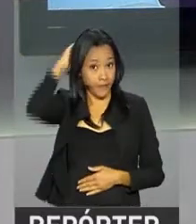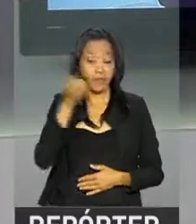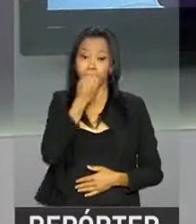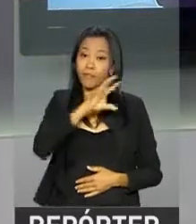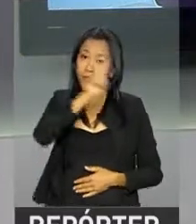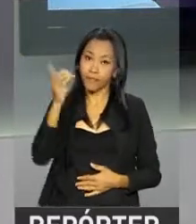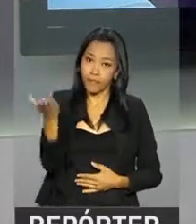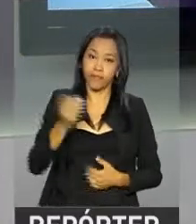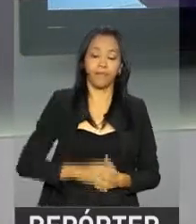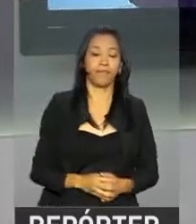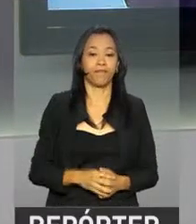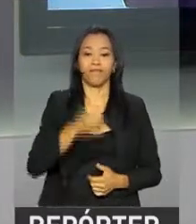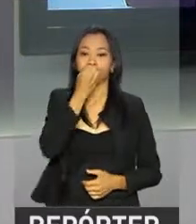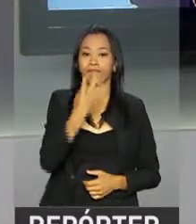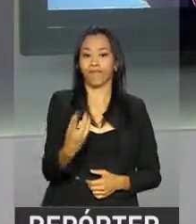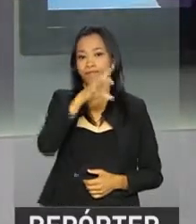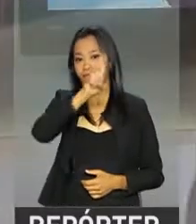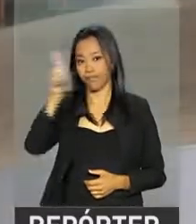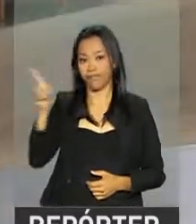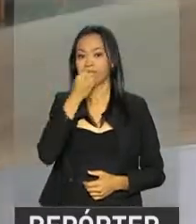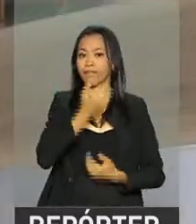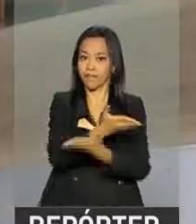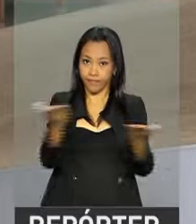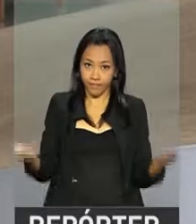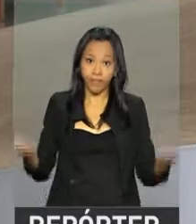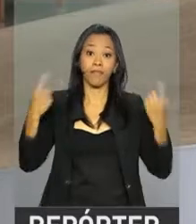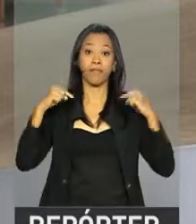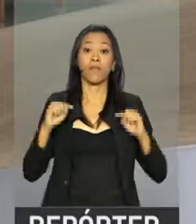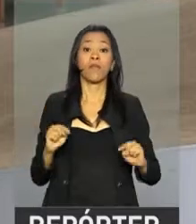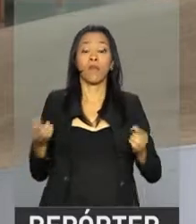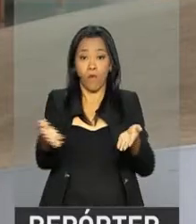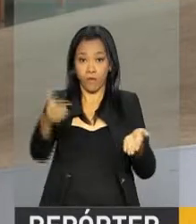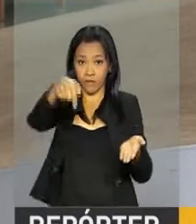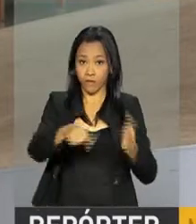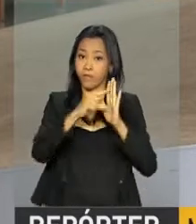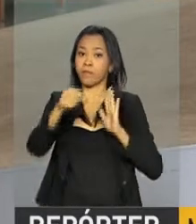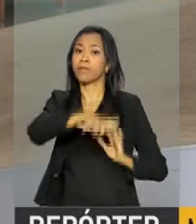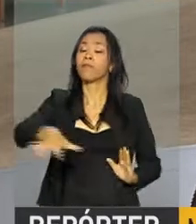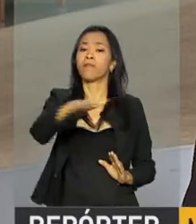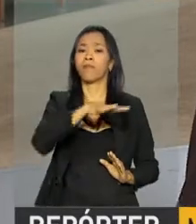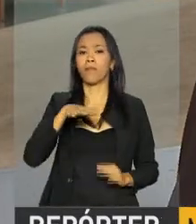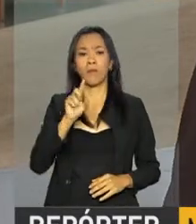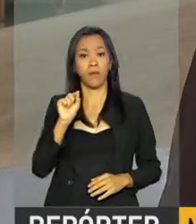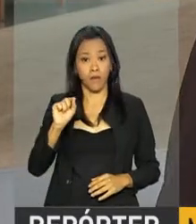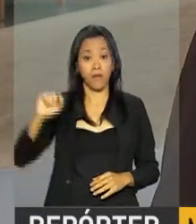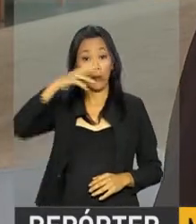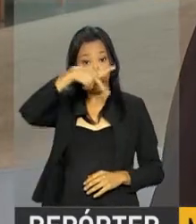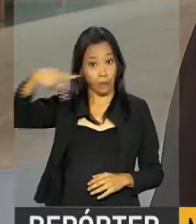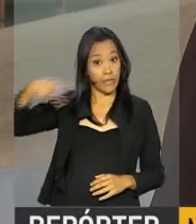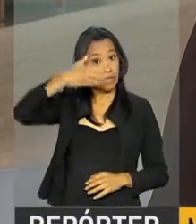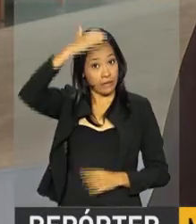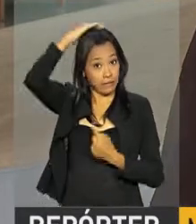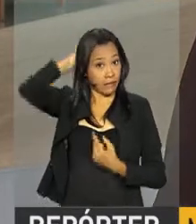Mara. Bom dia, Carolina. Bom dia a todos. Olha, Carolina, hoje aqui no Palácio do Planalto, o presidente